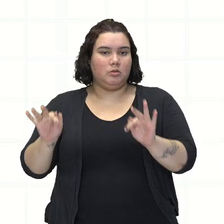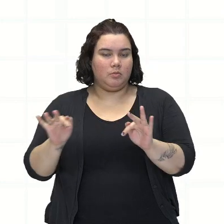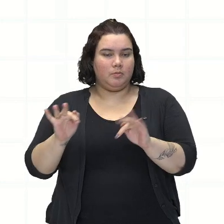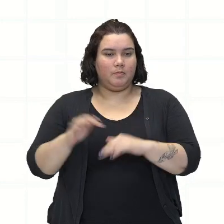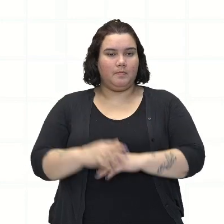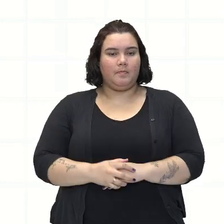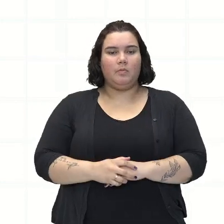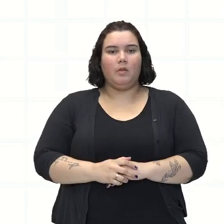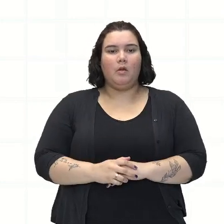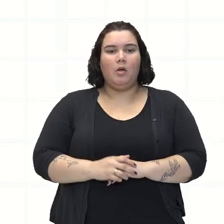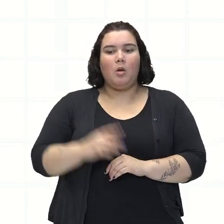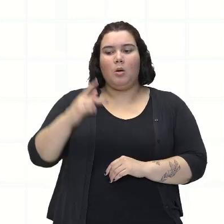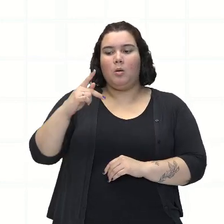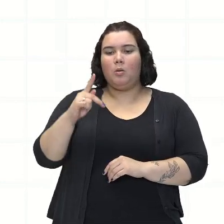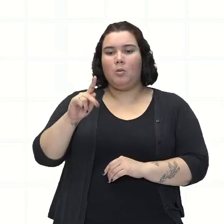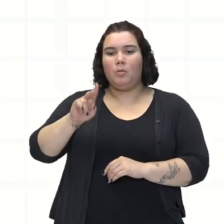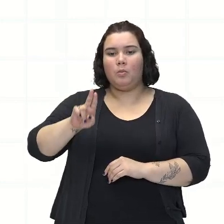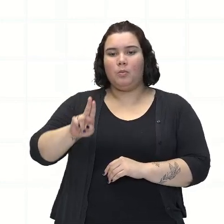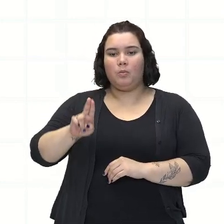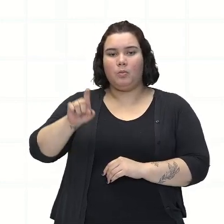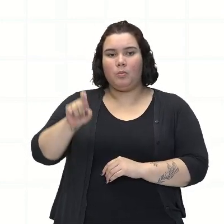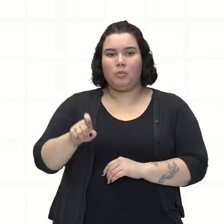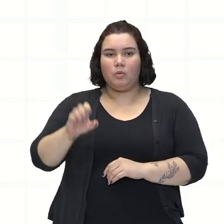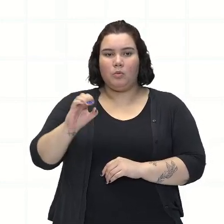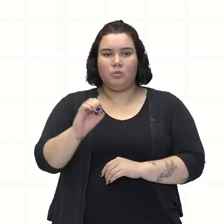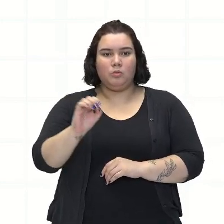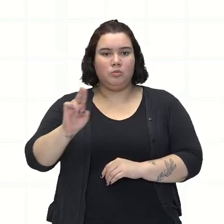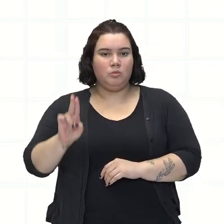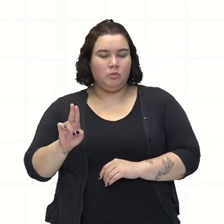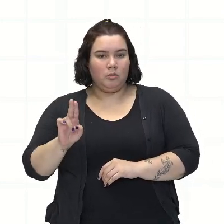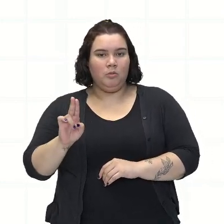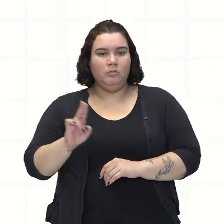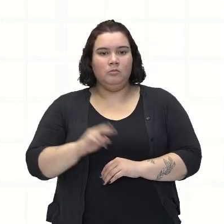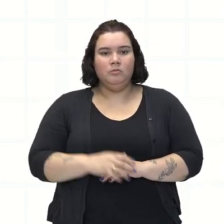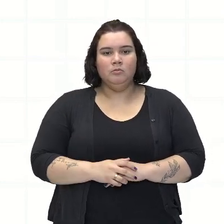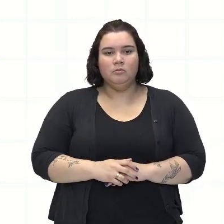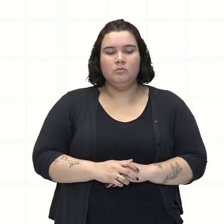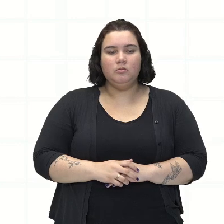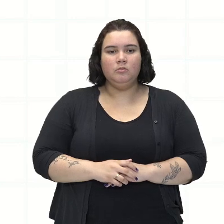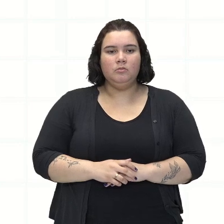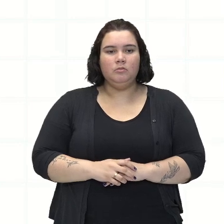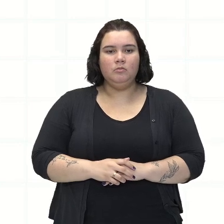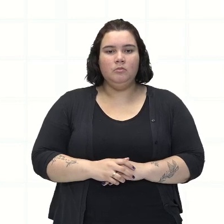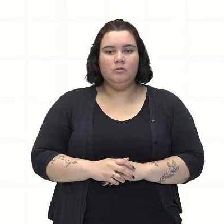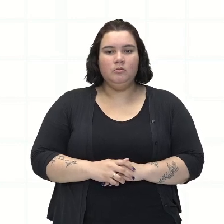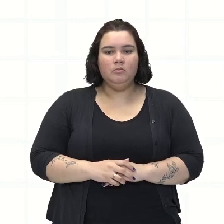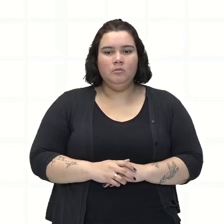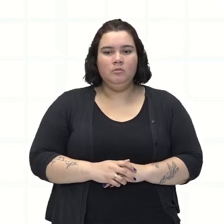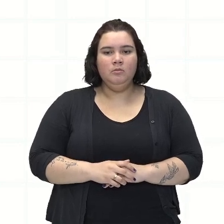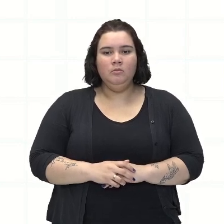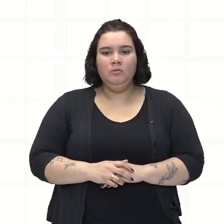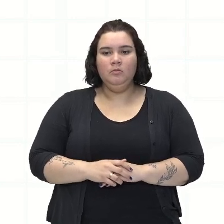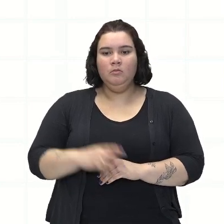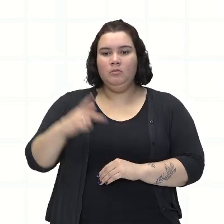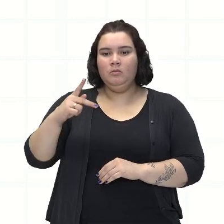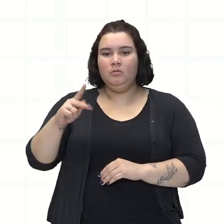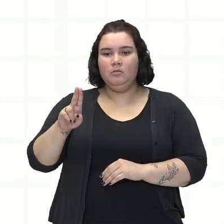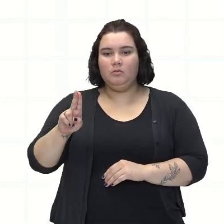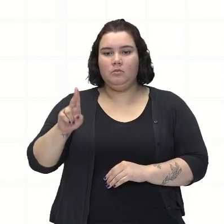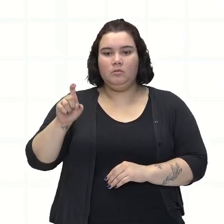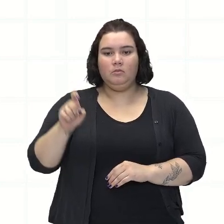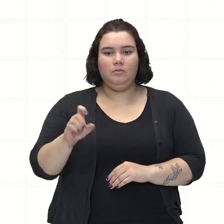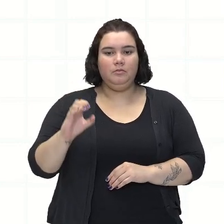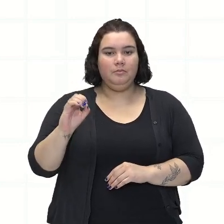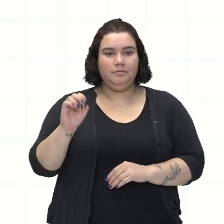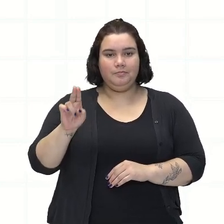Bem, vamos colocar aqui. Vamos fechar aqui, tirar um pouquinho ele. José puxou. Fica